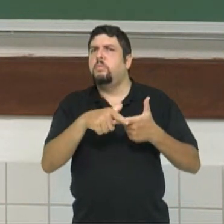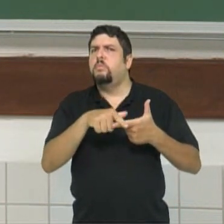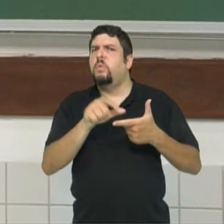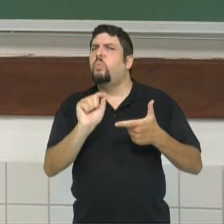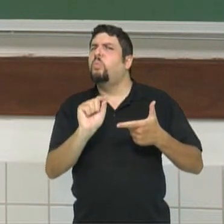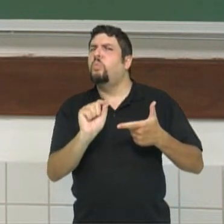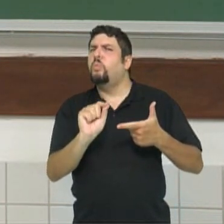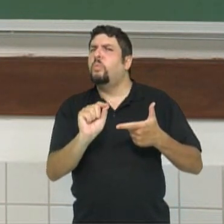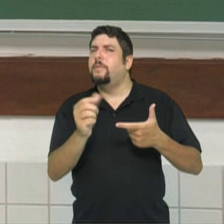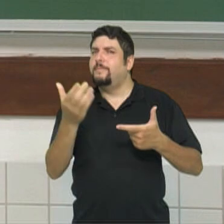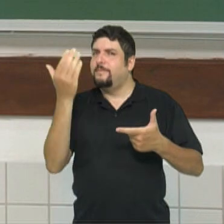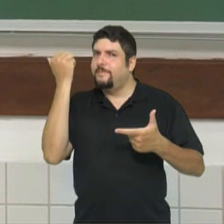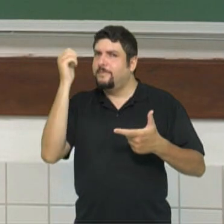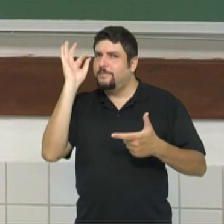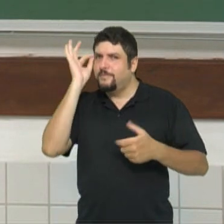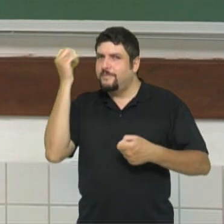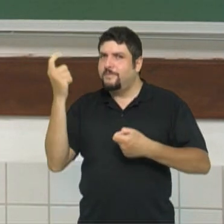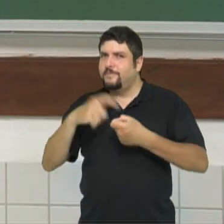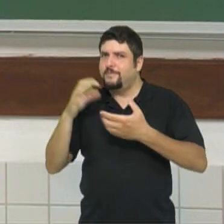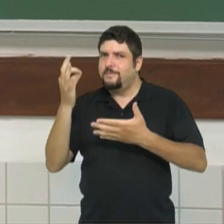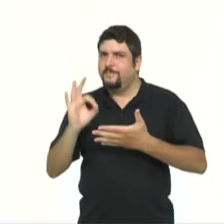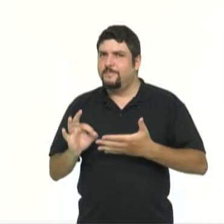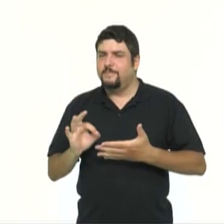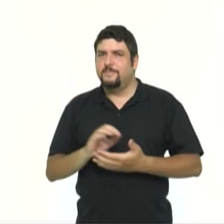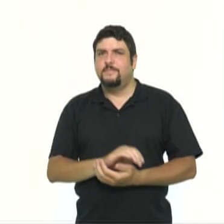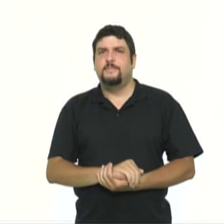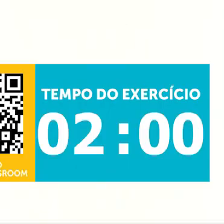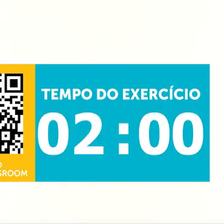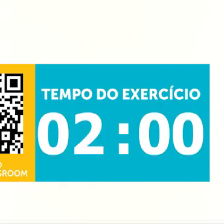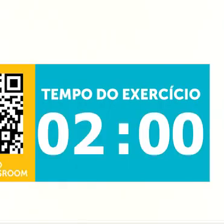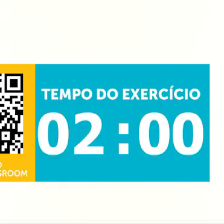esse? Vamos lá? Já já voltamos com a resposta.